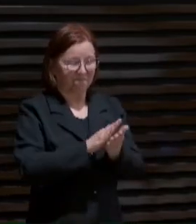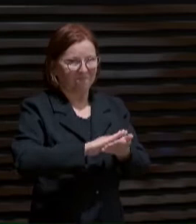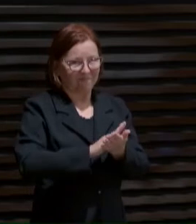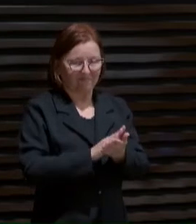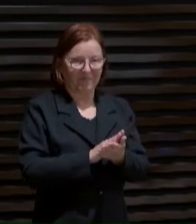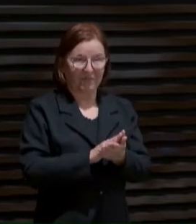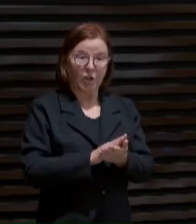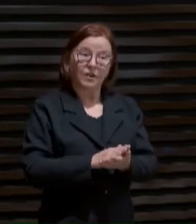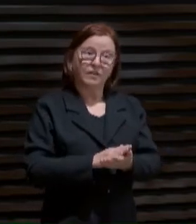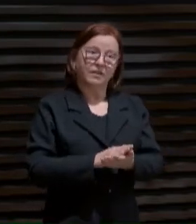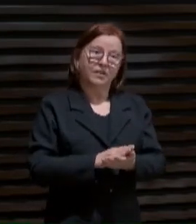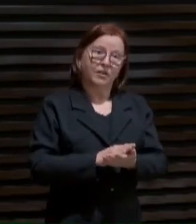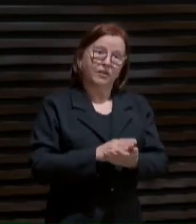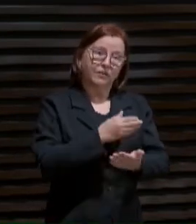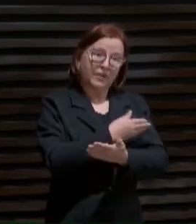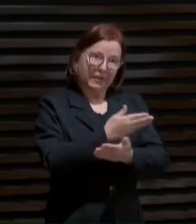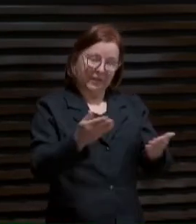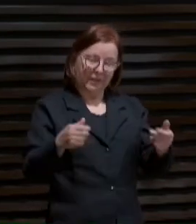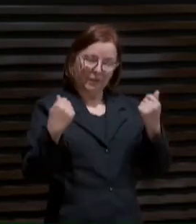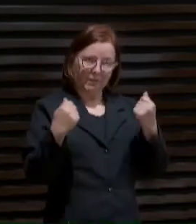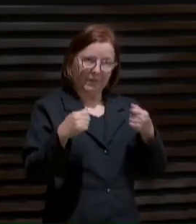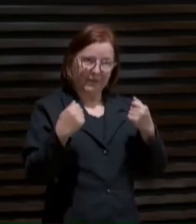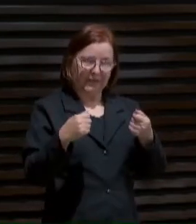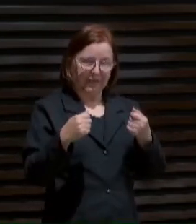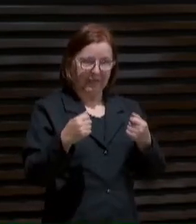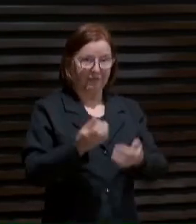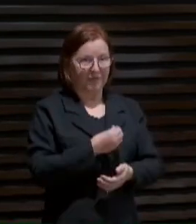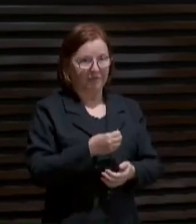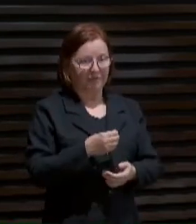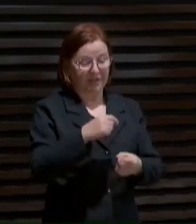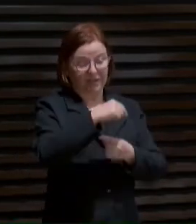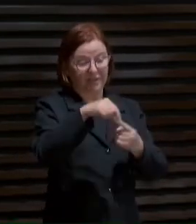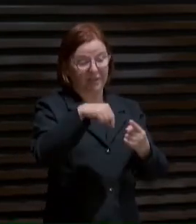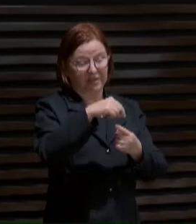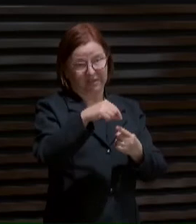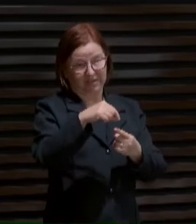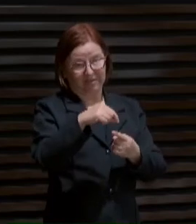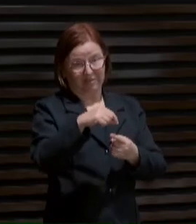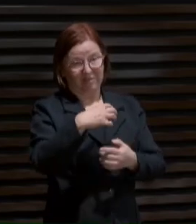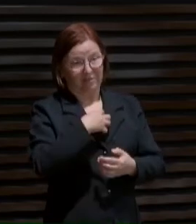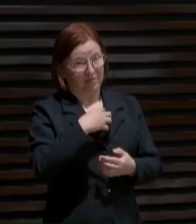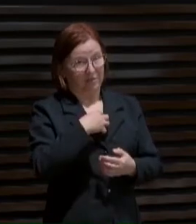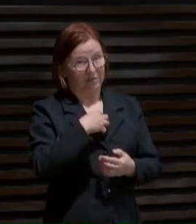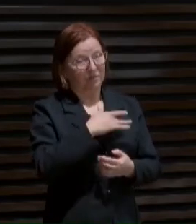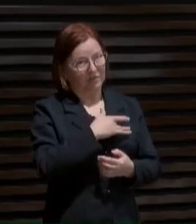ser tais como os que vivem em Santo procedimento e Piedade